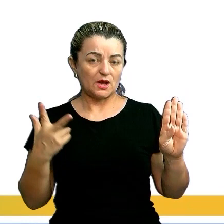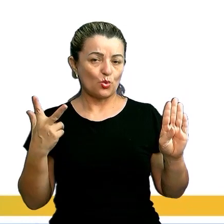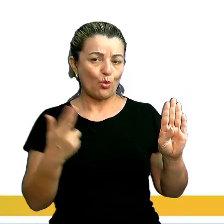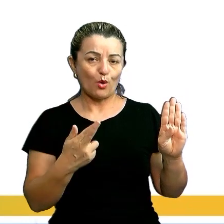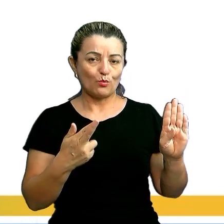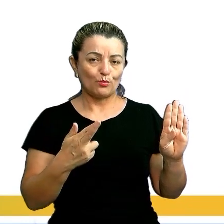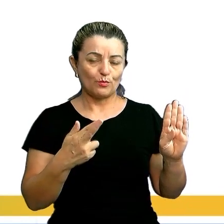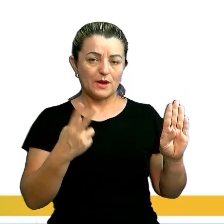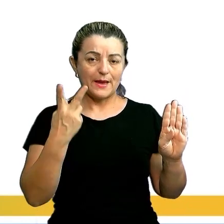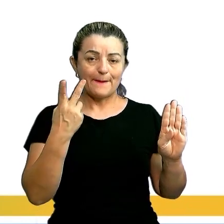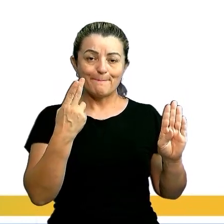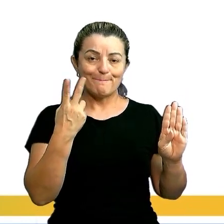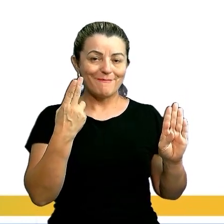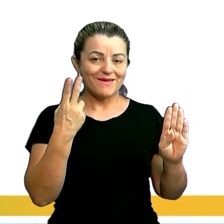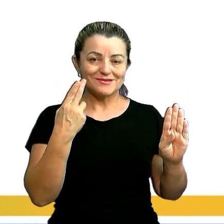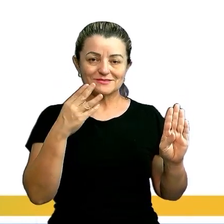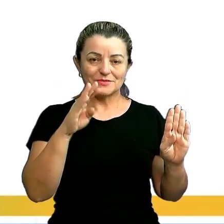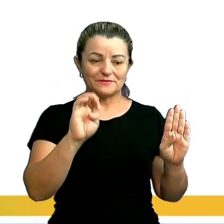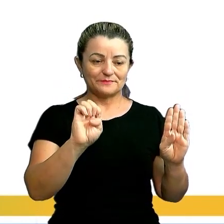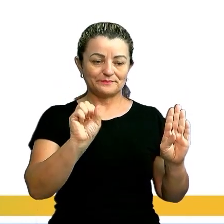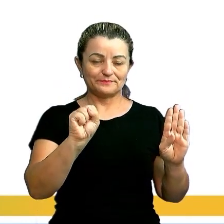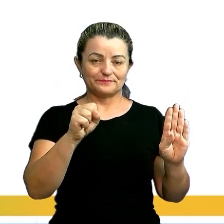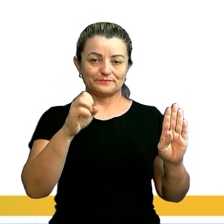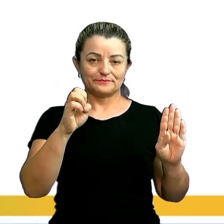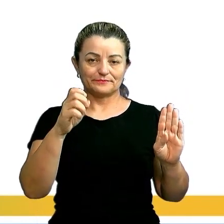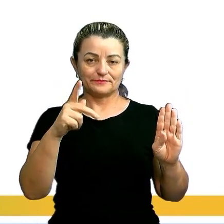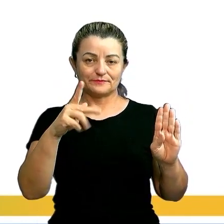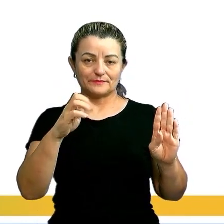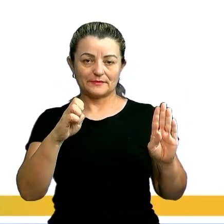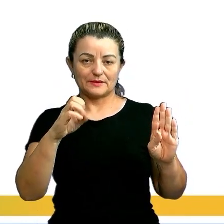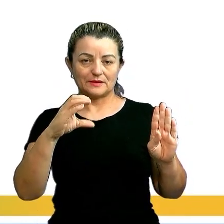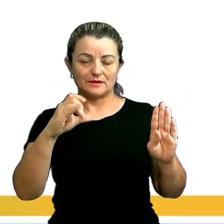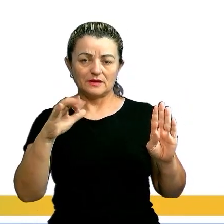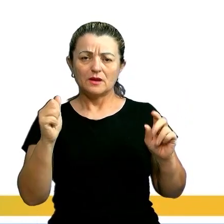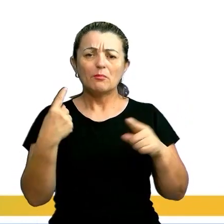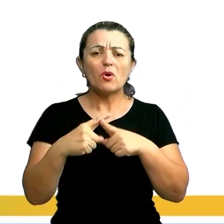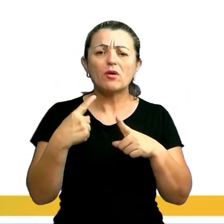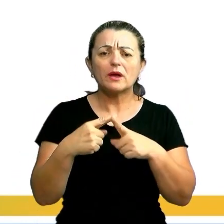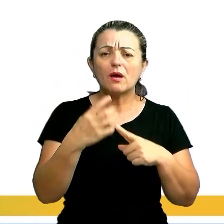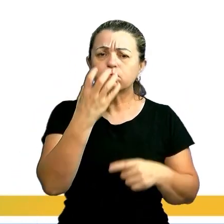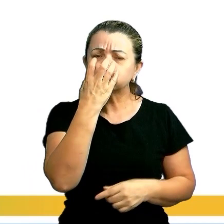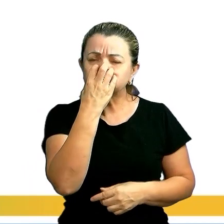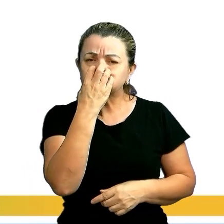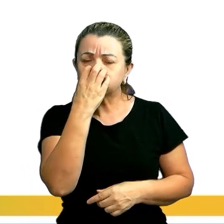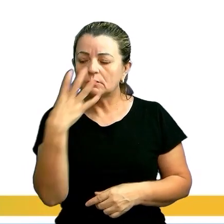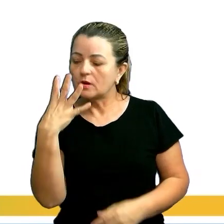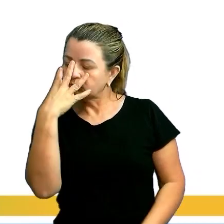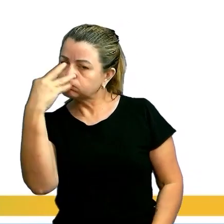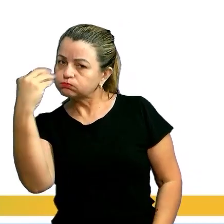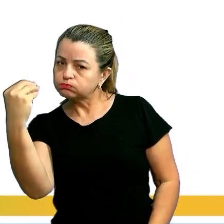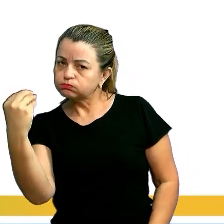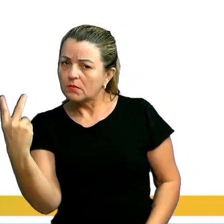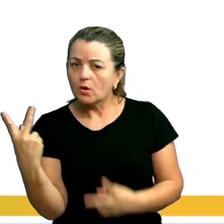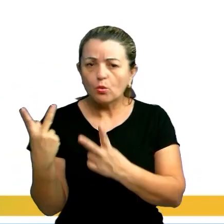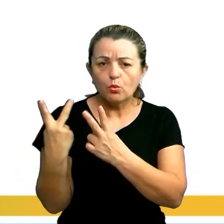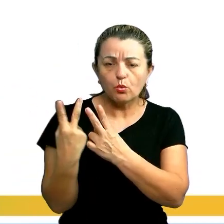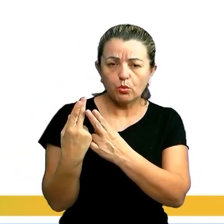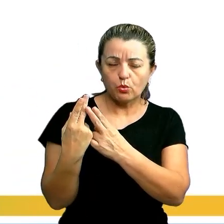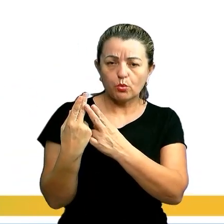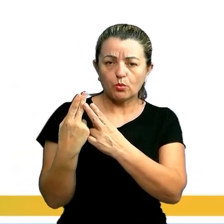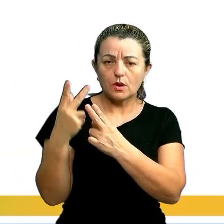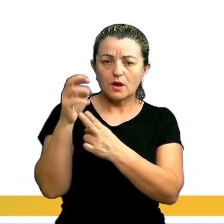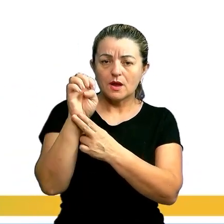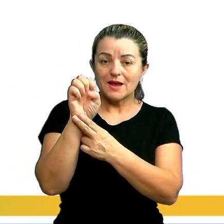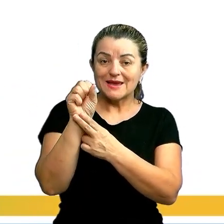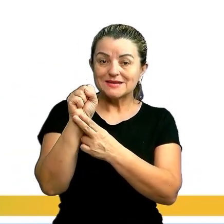espécie, tá? Mas, professor, por que cão e lobo podem ser considerados da mesma espécie? Repara,